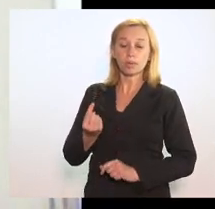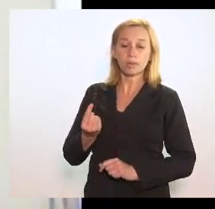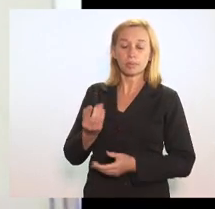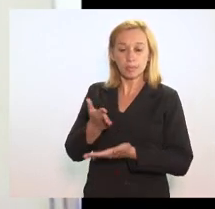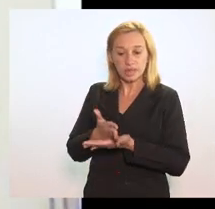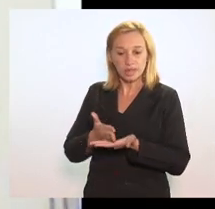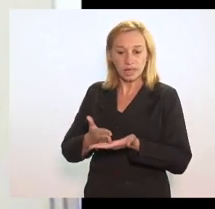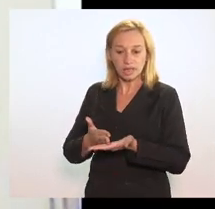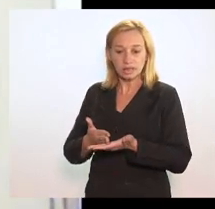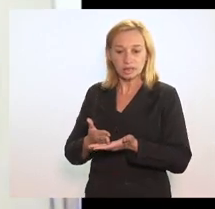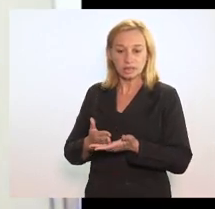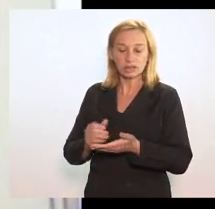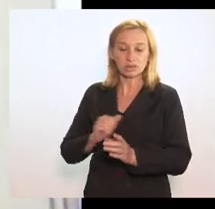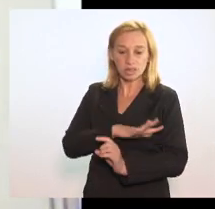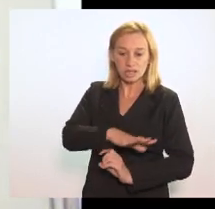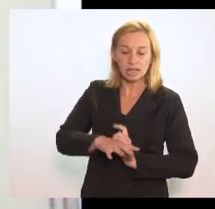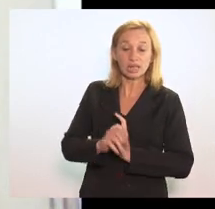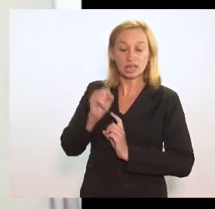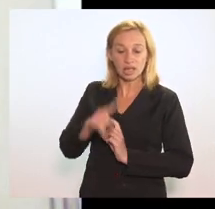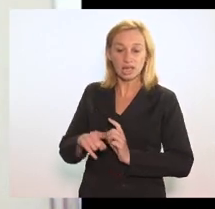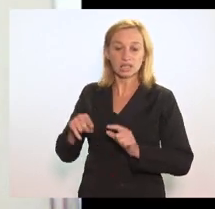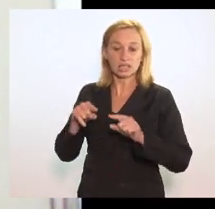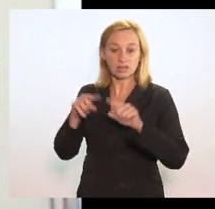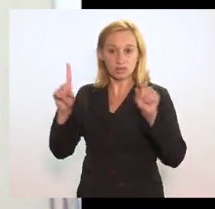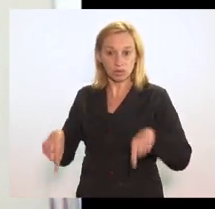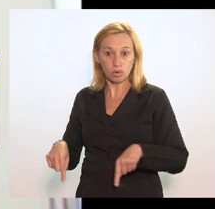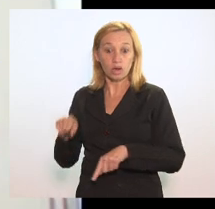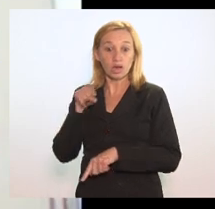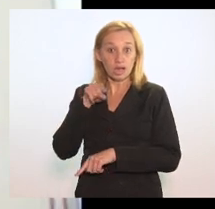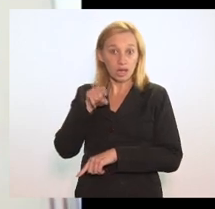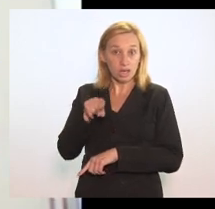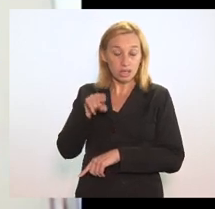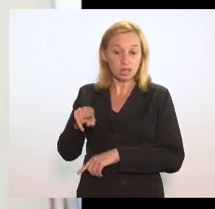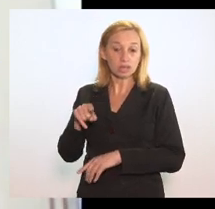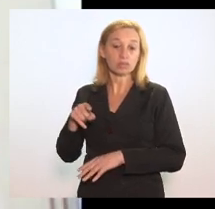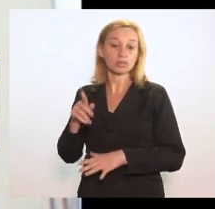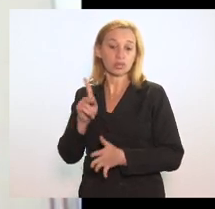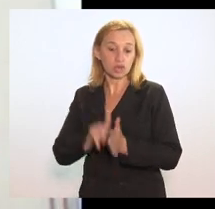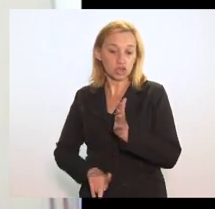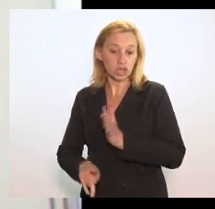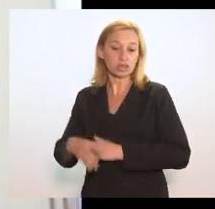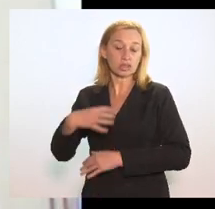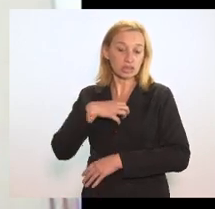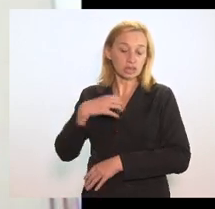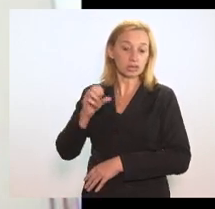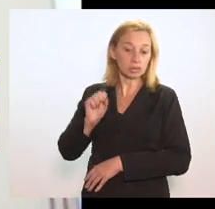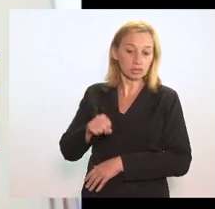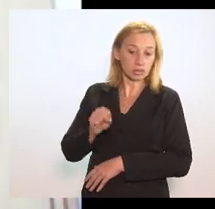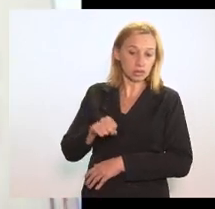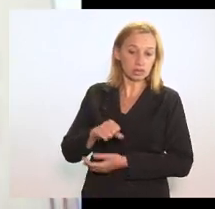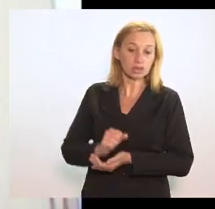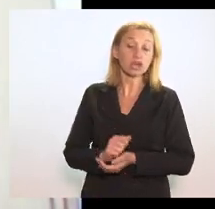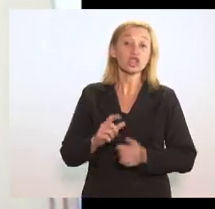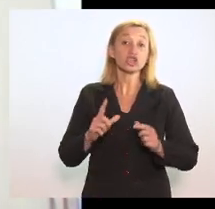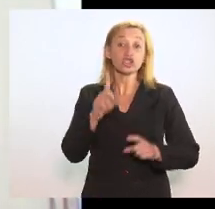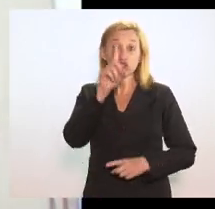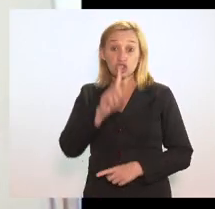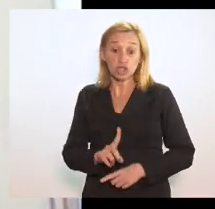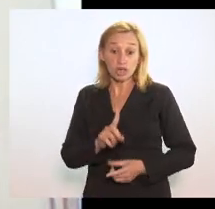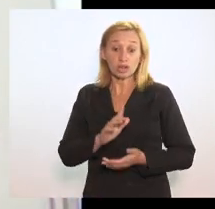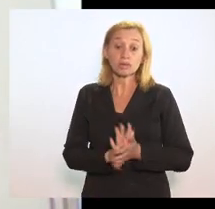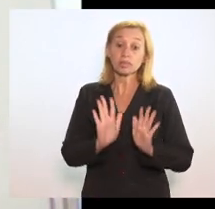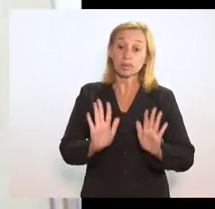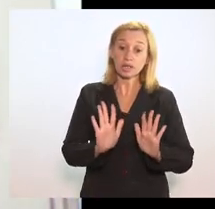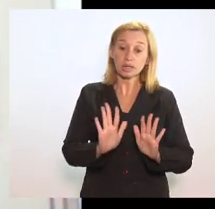que são os servidores. Esse projeto pode ter sentido como parte de uma política de habitação e de garantia de direitos, desde que ele